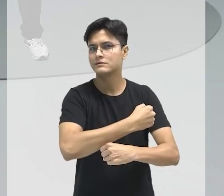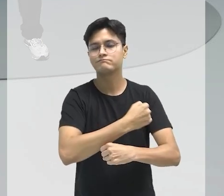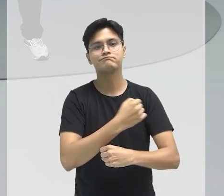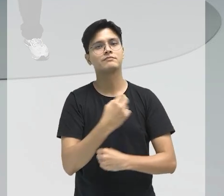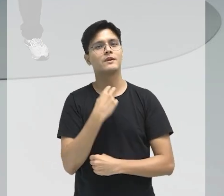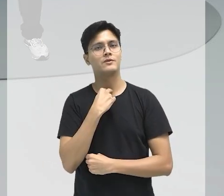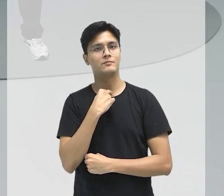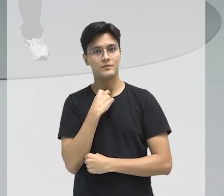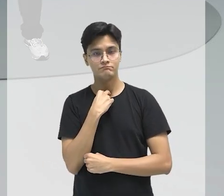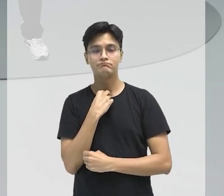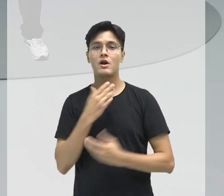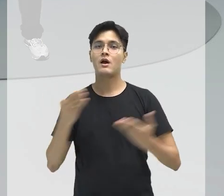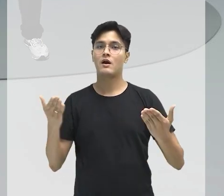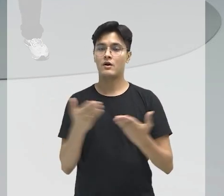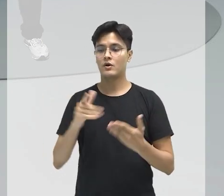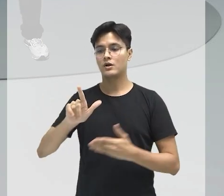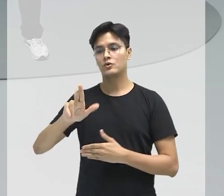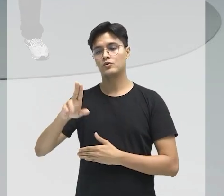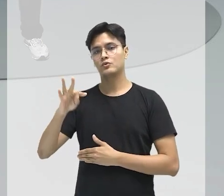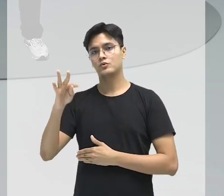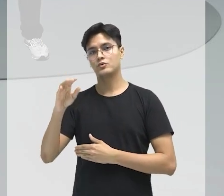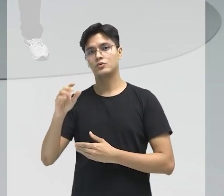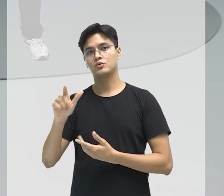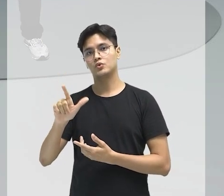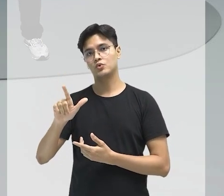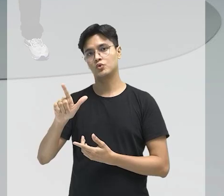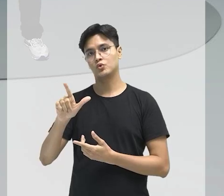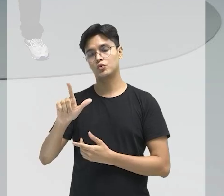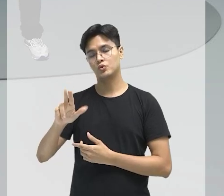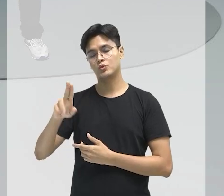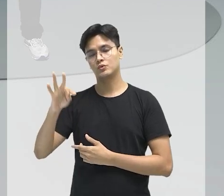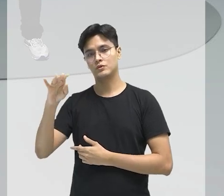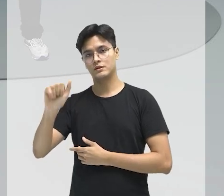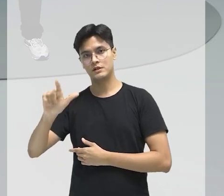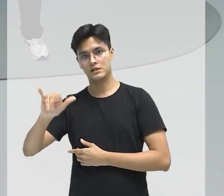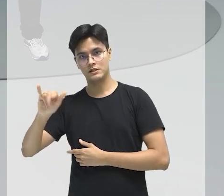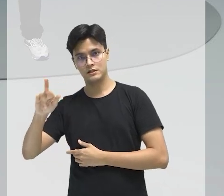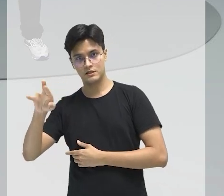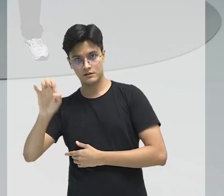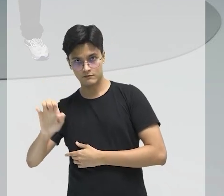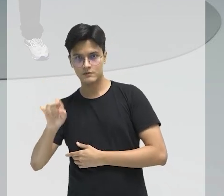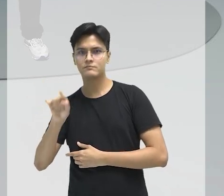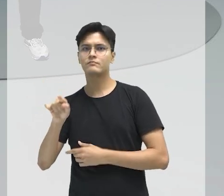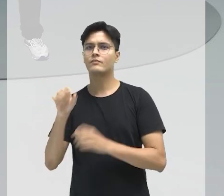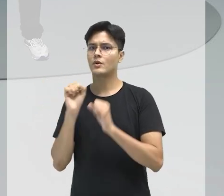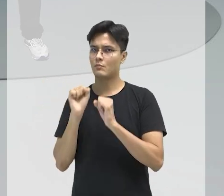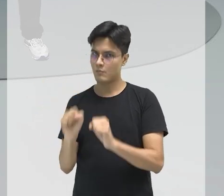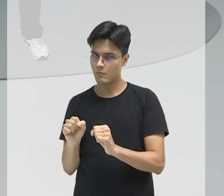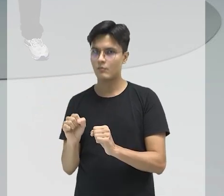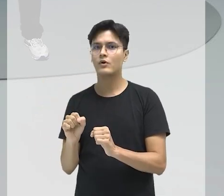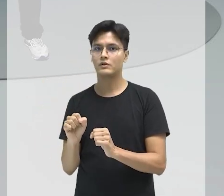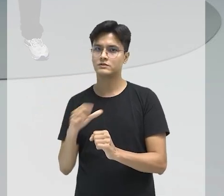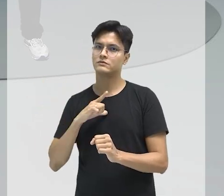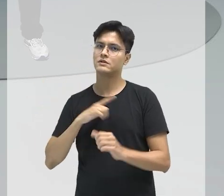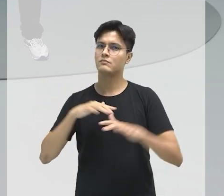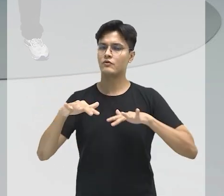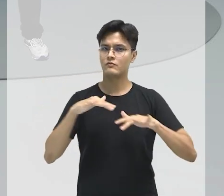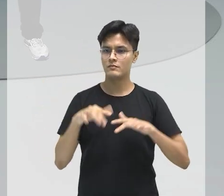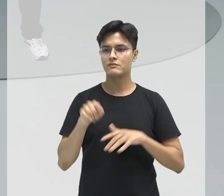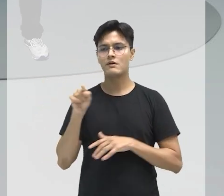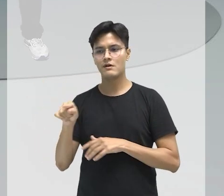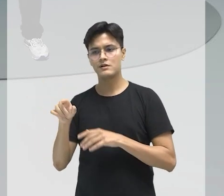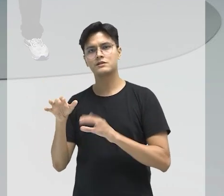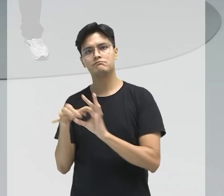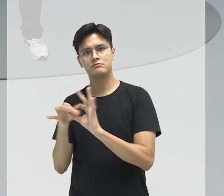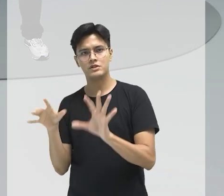pode, né? Já na luta livre, já pode. E tem algumas posições que uma pode e a outra não pode,